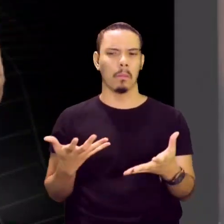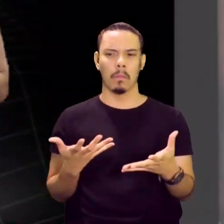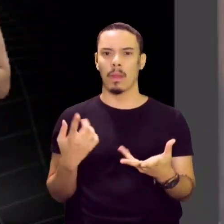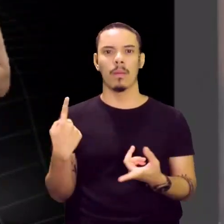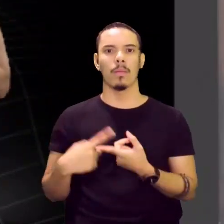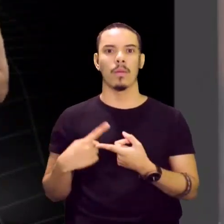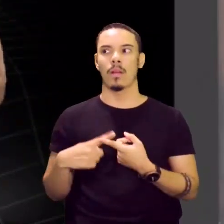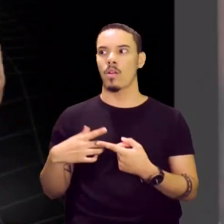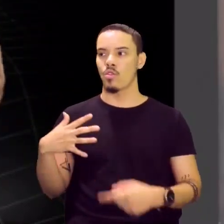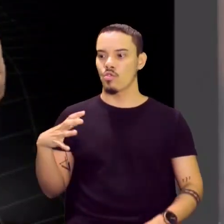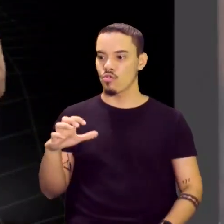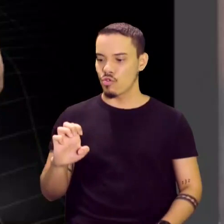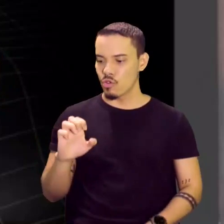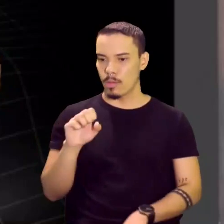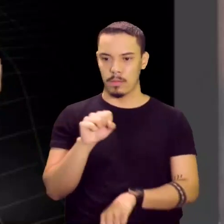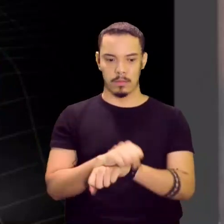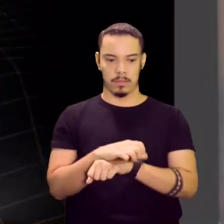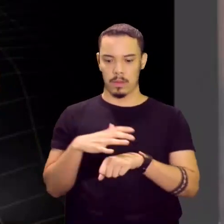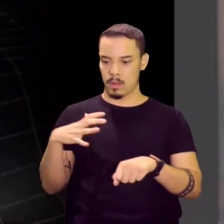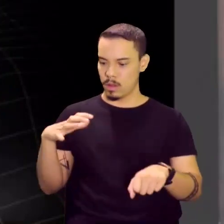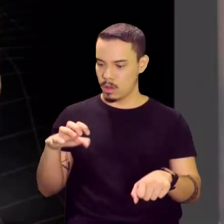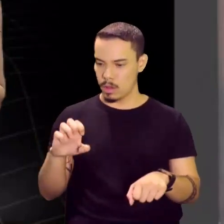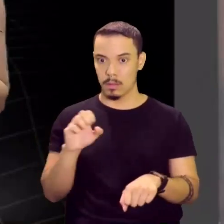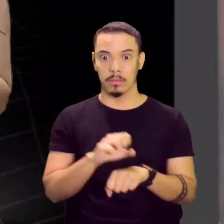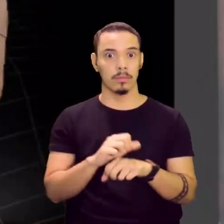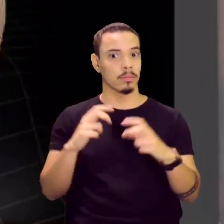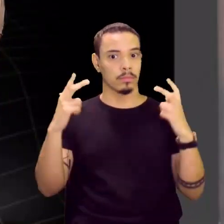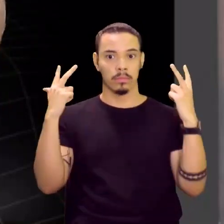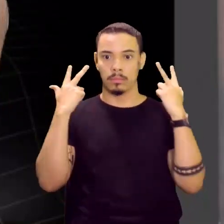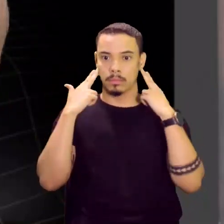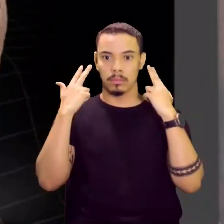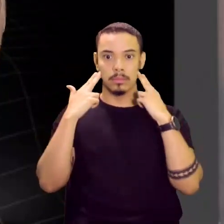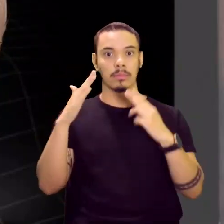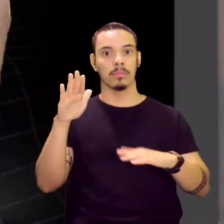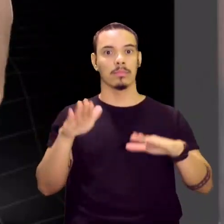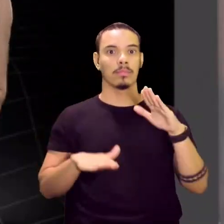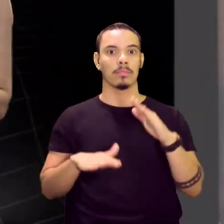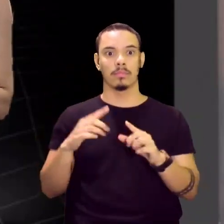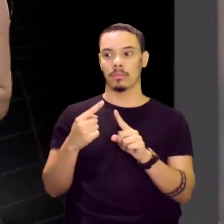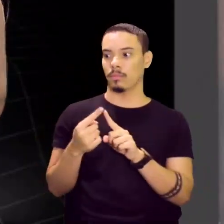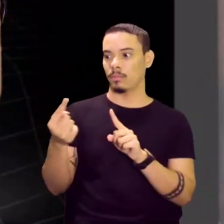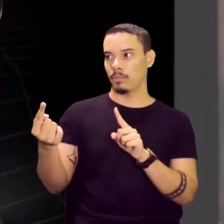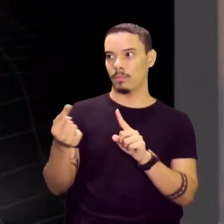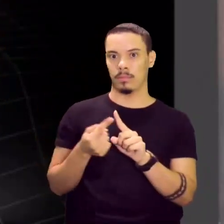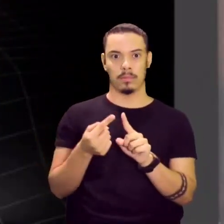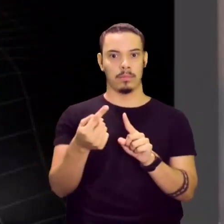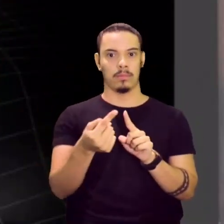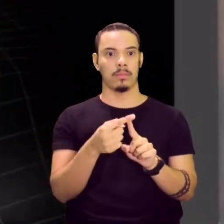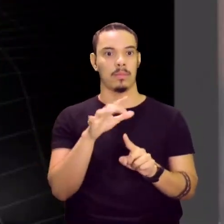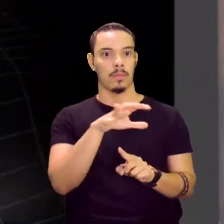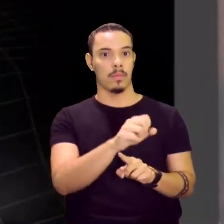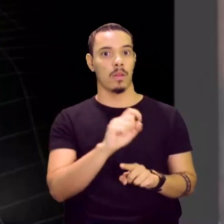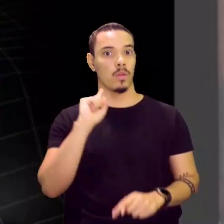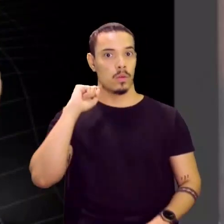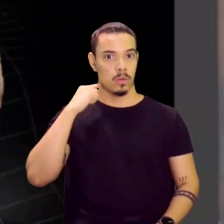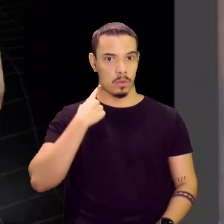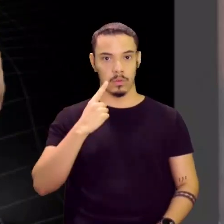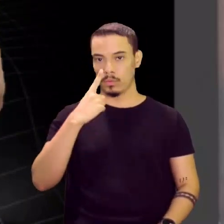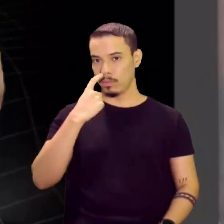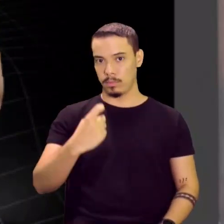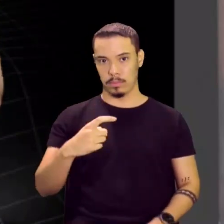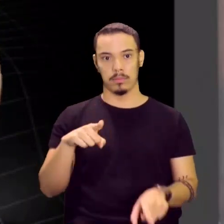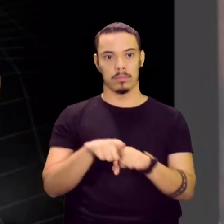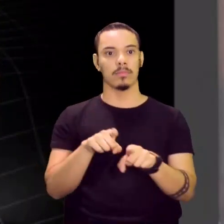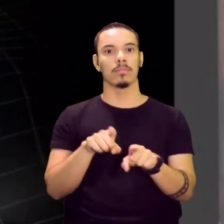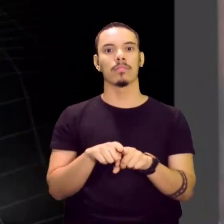acelera, para, isso é comum. Depende da distância ali entre as lixeiras também, né? Justamente. A gente pode perceber que o nosso gráfico